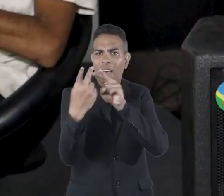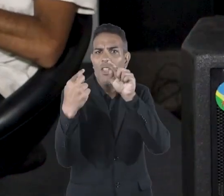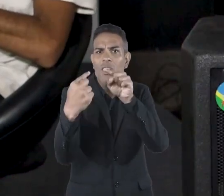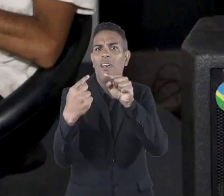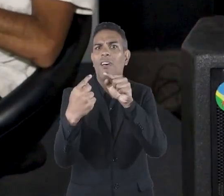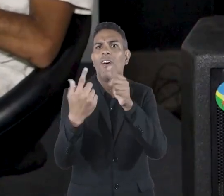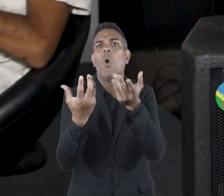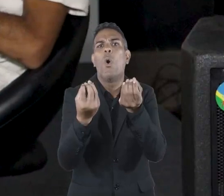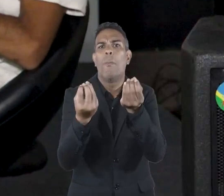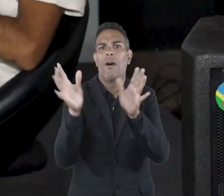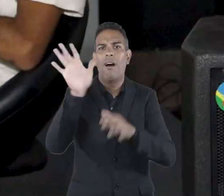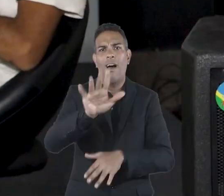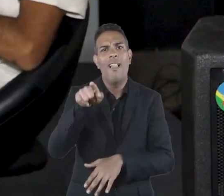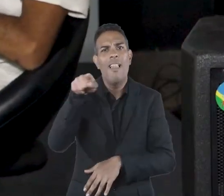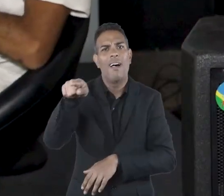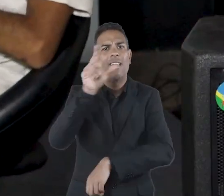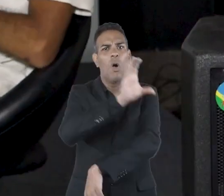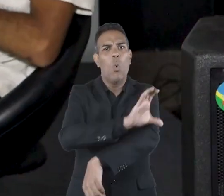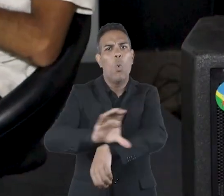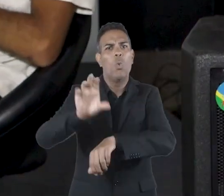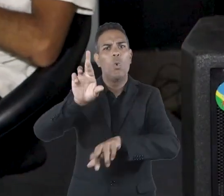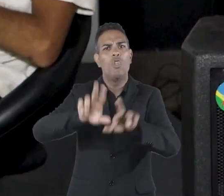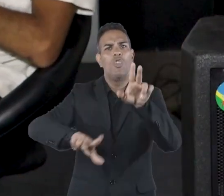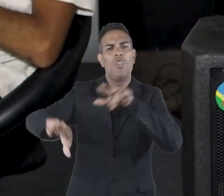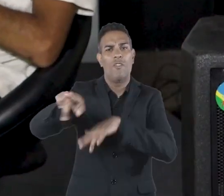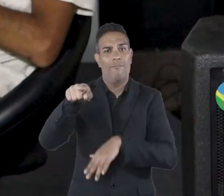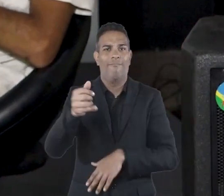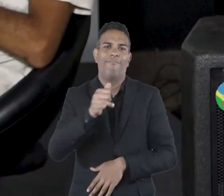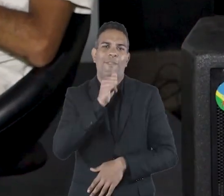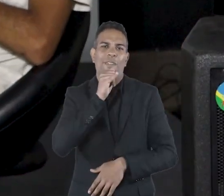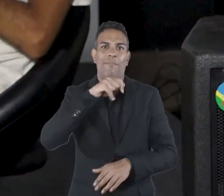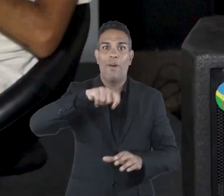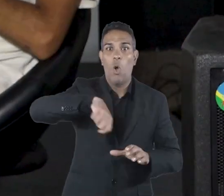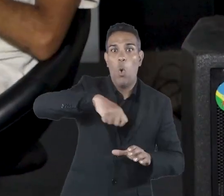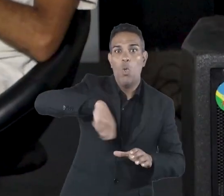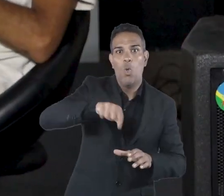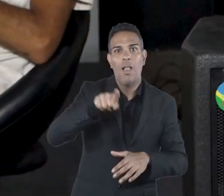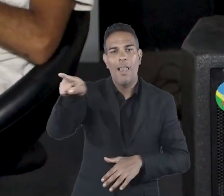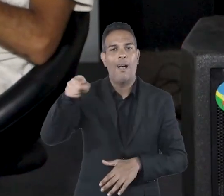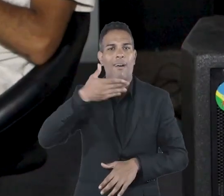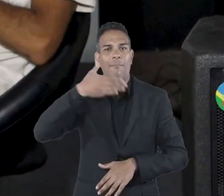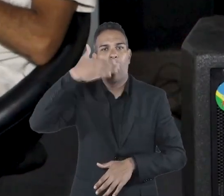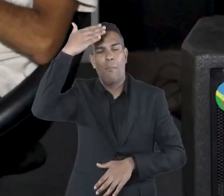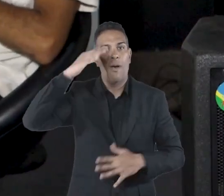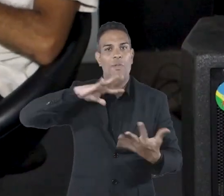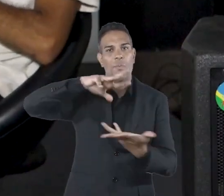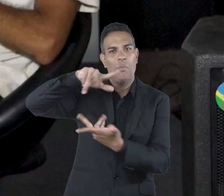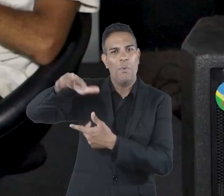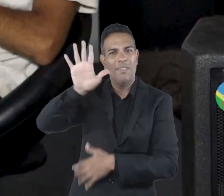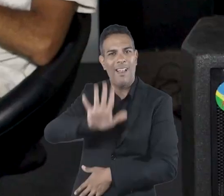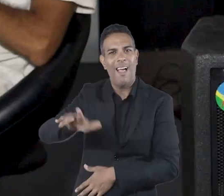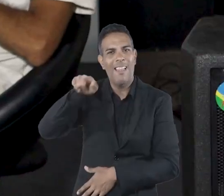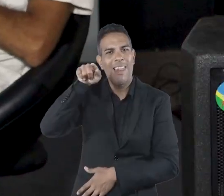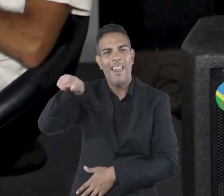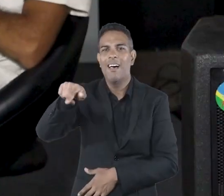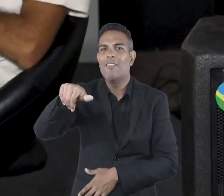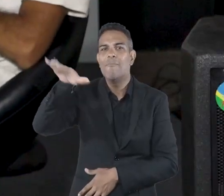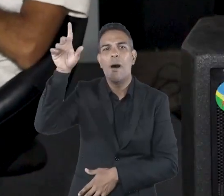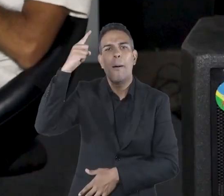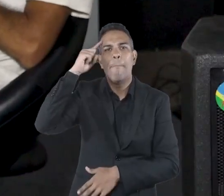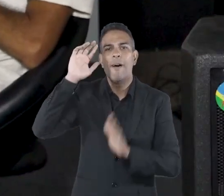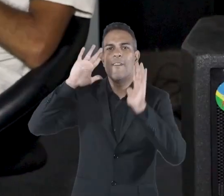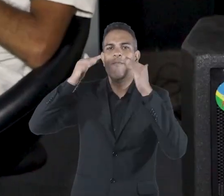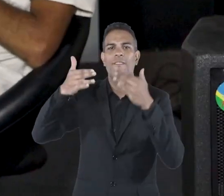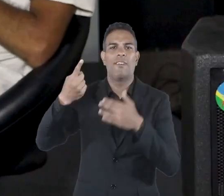pessoa, é uma cultura diferente que nem a nossa, que ela, por exemplo, a gastronomia, a comida do mundo árabe, no Oriente Médio,